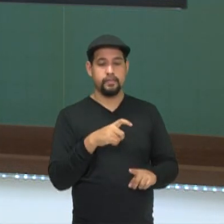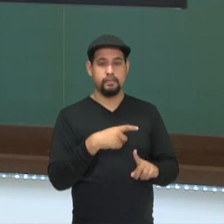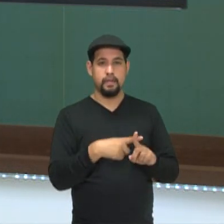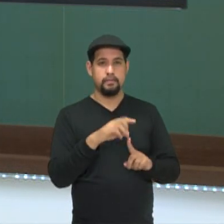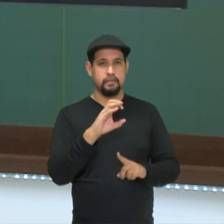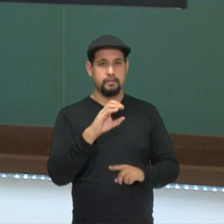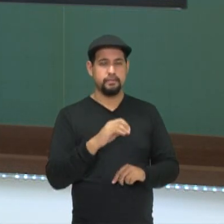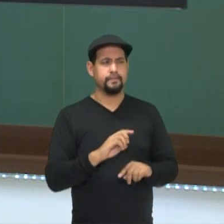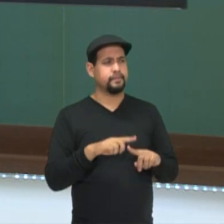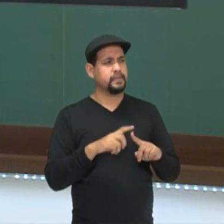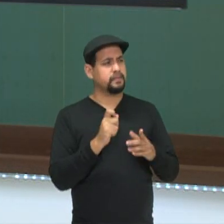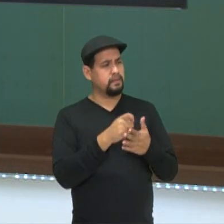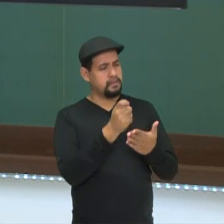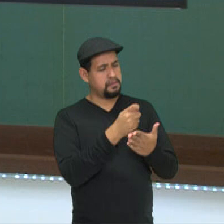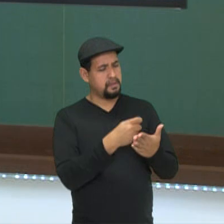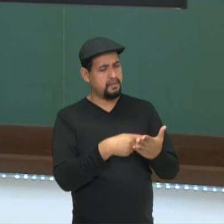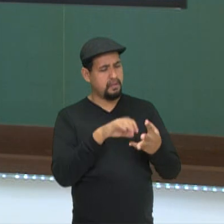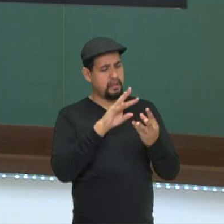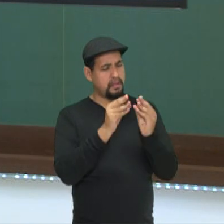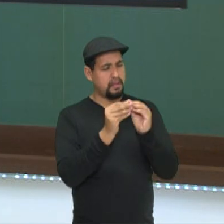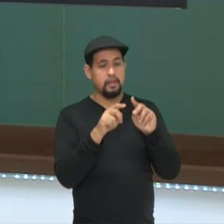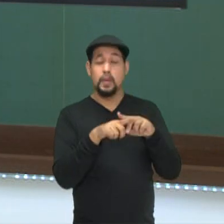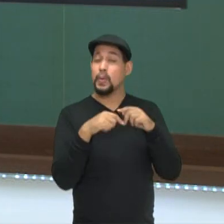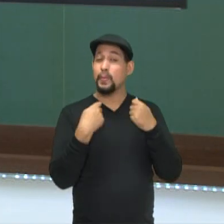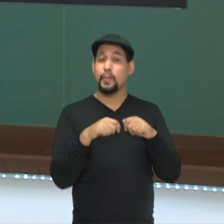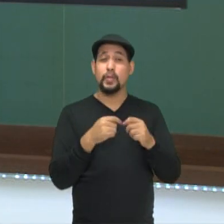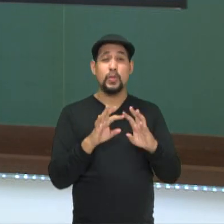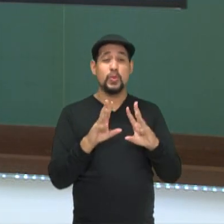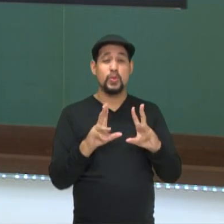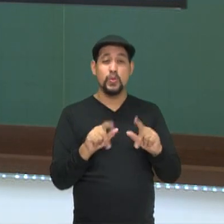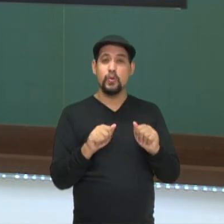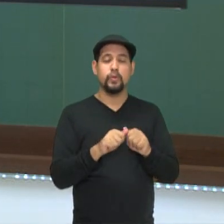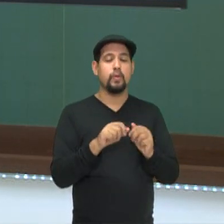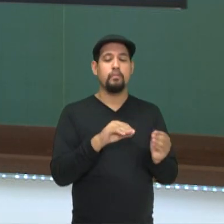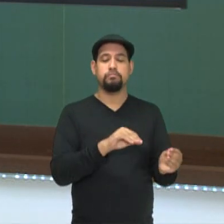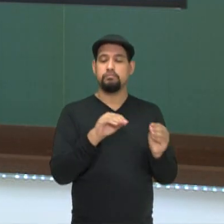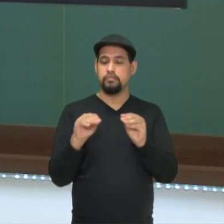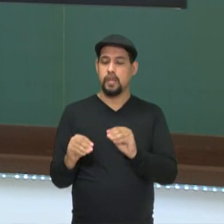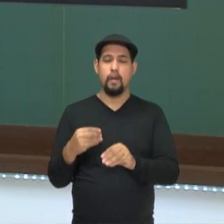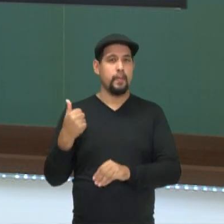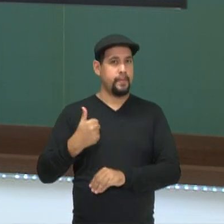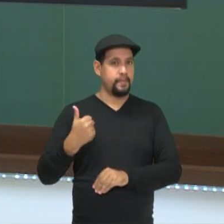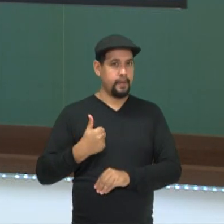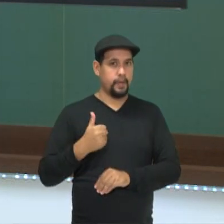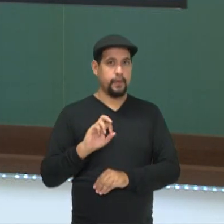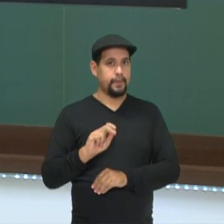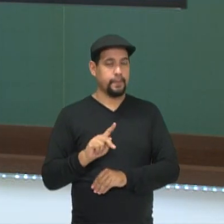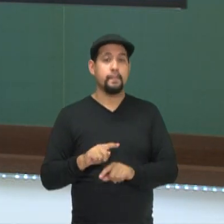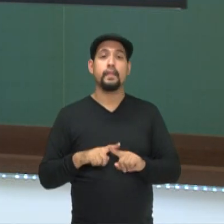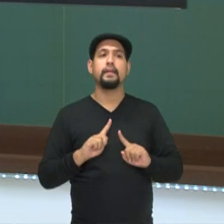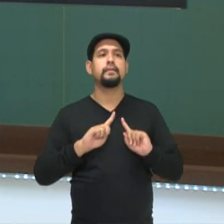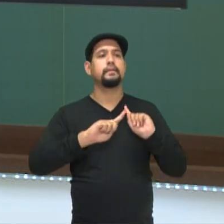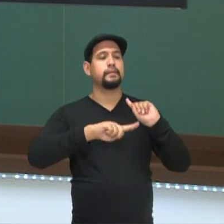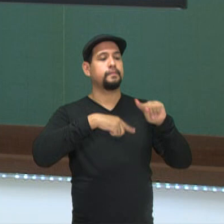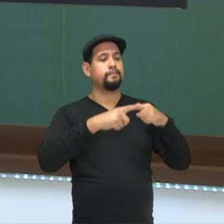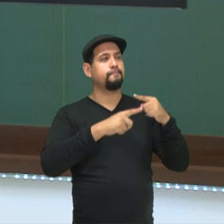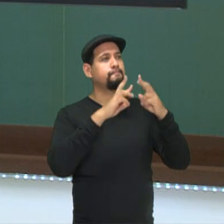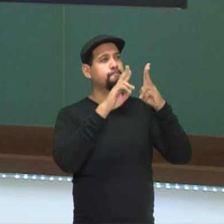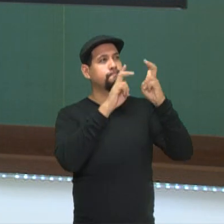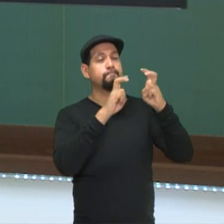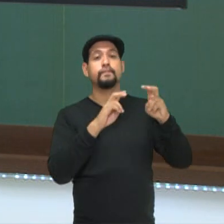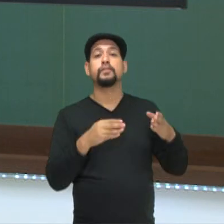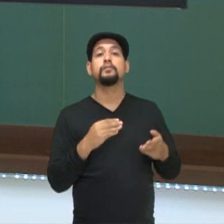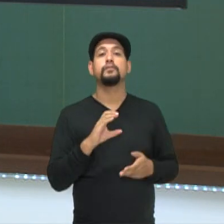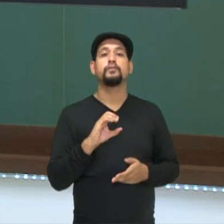ser então se eu for escrever na forma reduzir eu tenho que passar todo mundo para o primeiro membro Ok e depois identifique